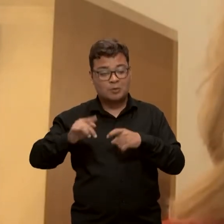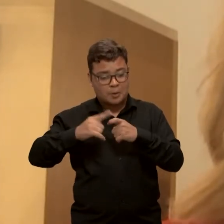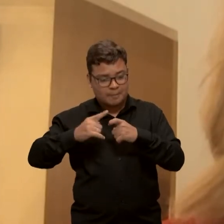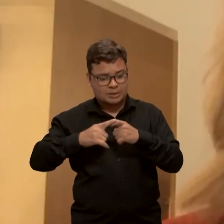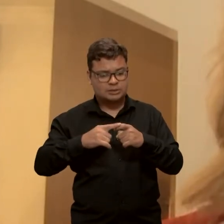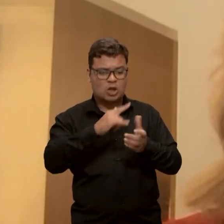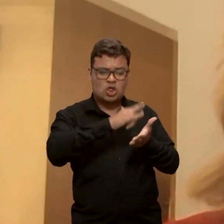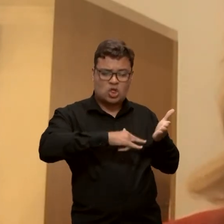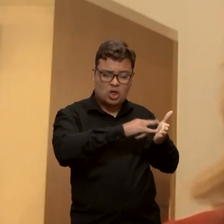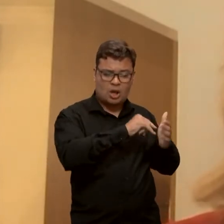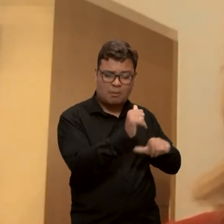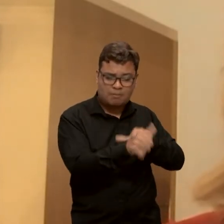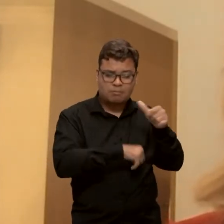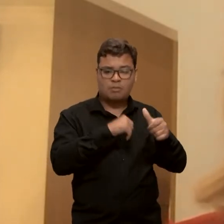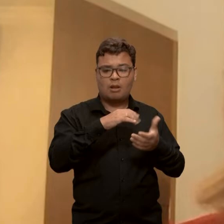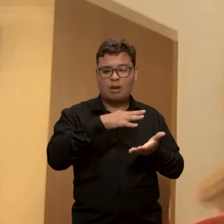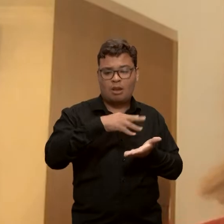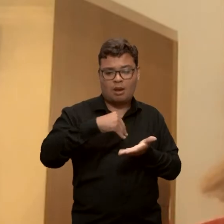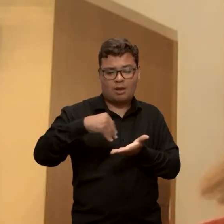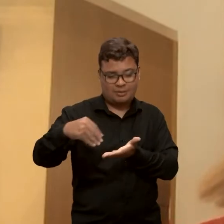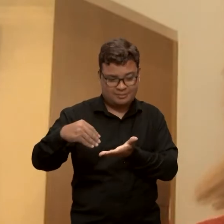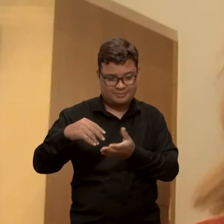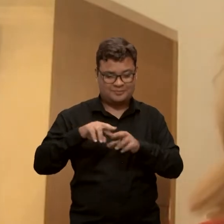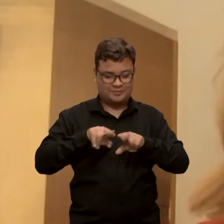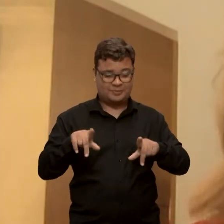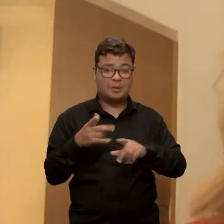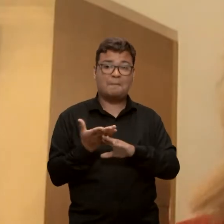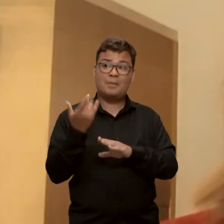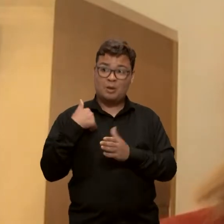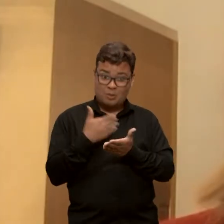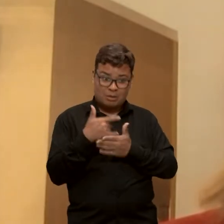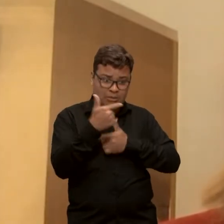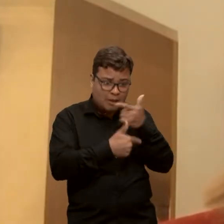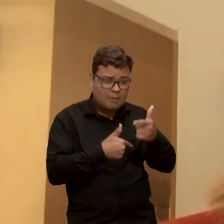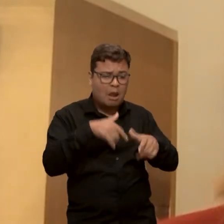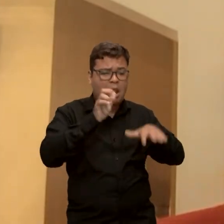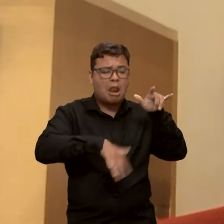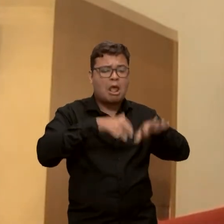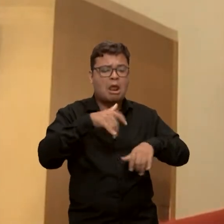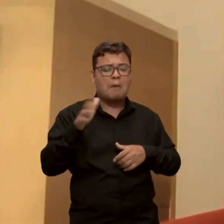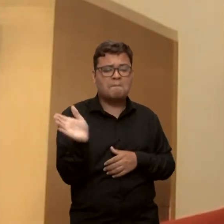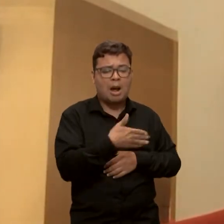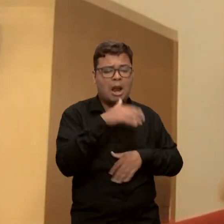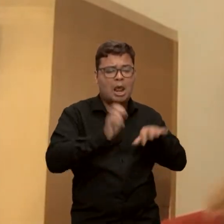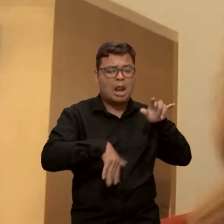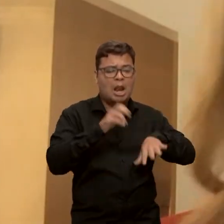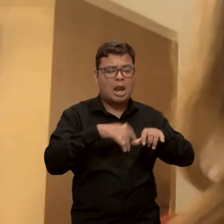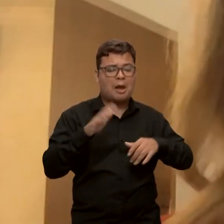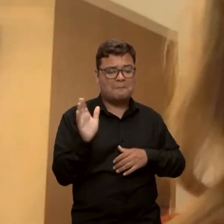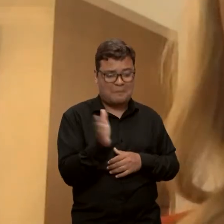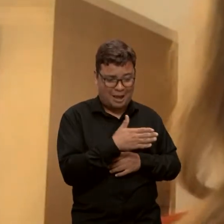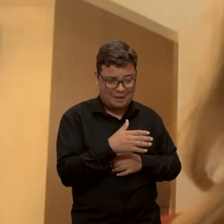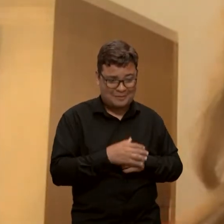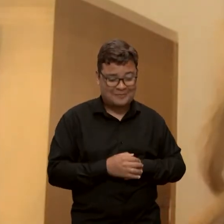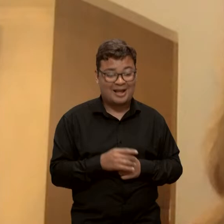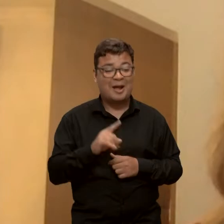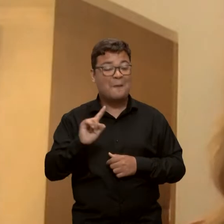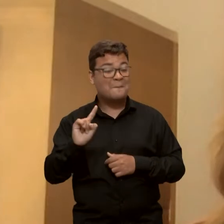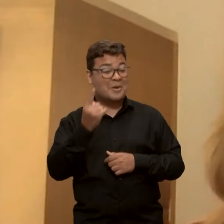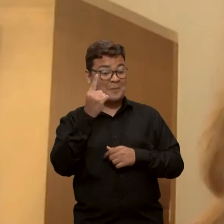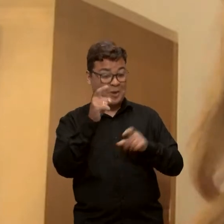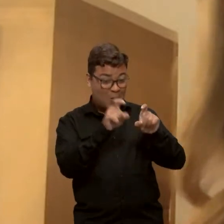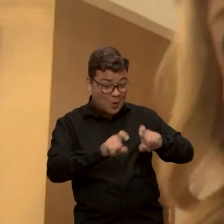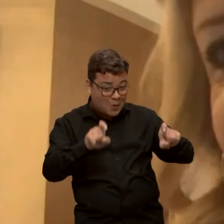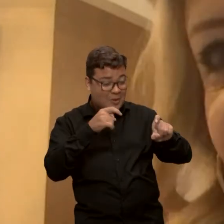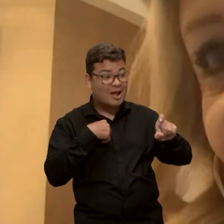Medicina, que quando eu comecei lá ainda era a máquina da datilografia. Então, eu vi quando chegou o primeiro computador, eu fui uma